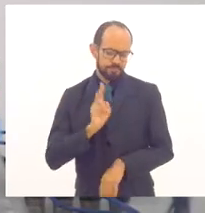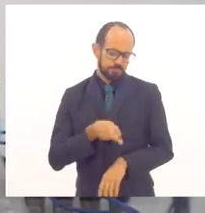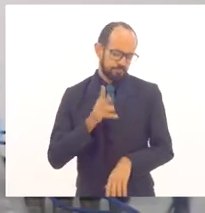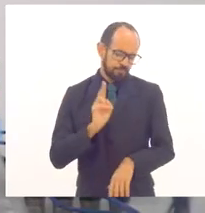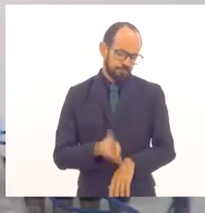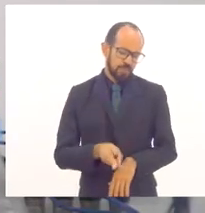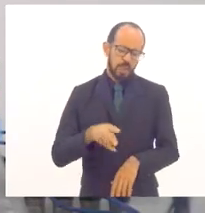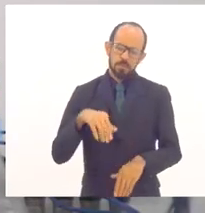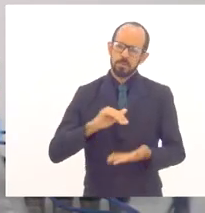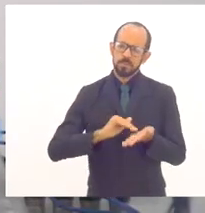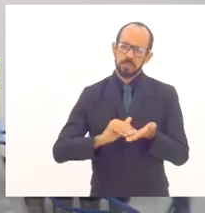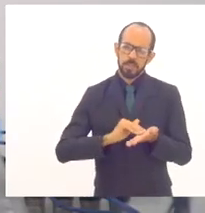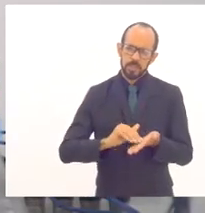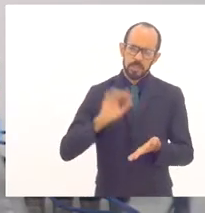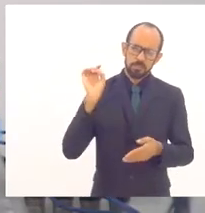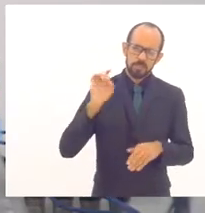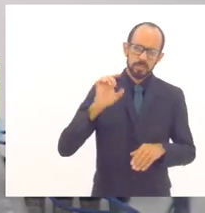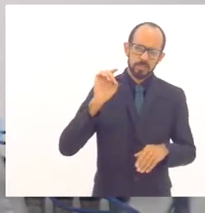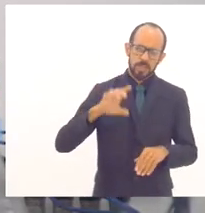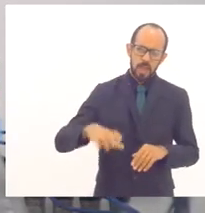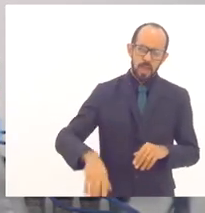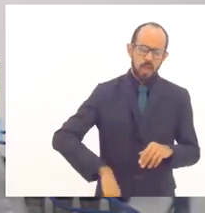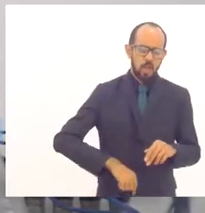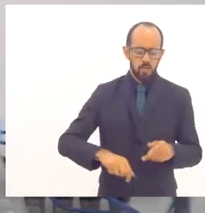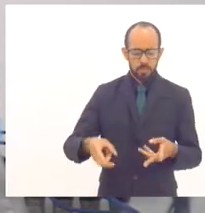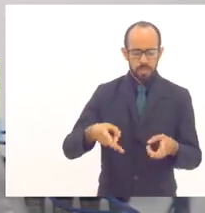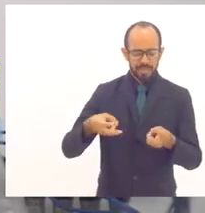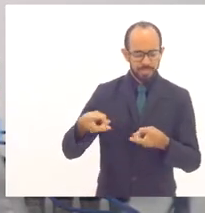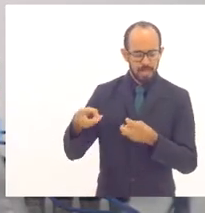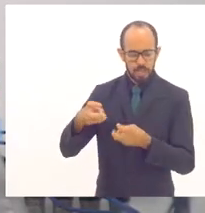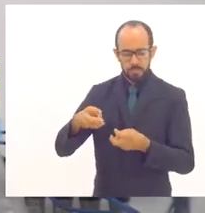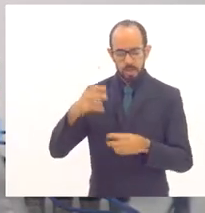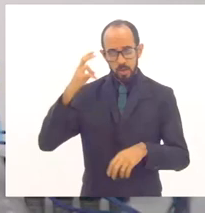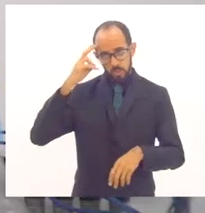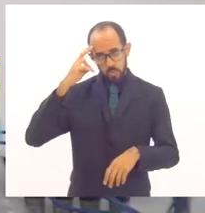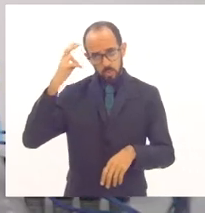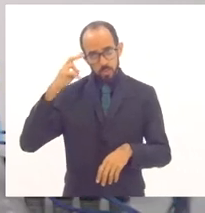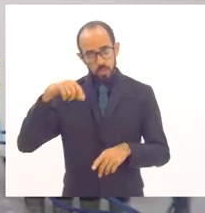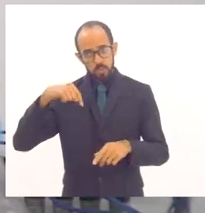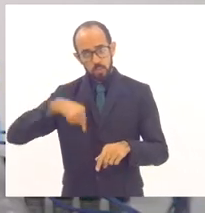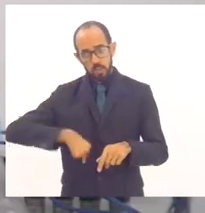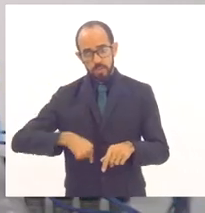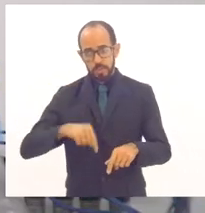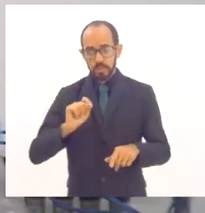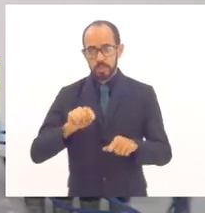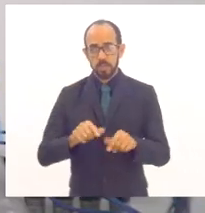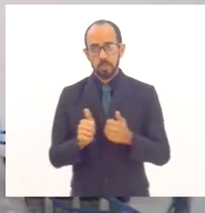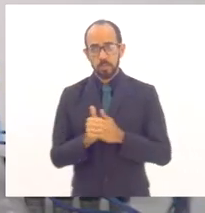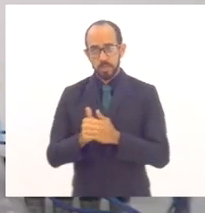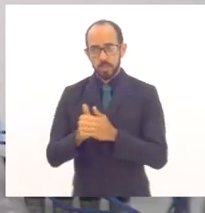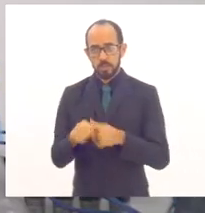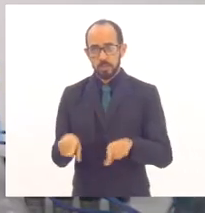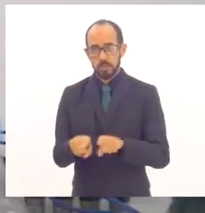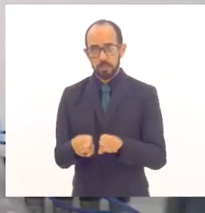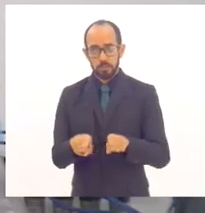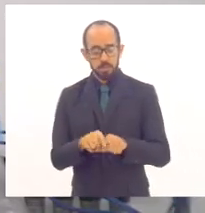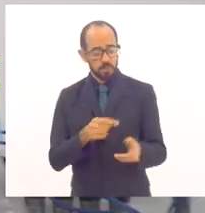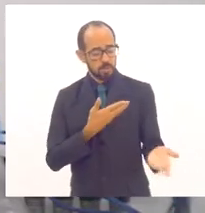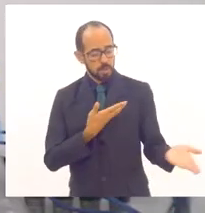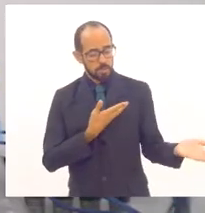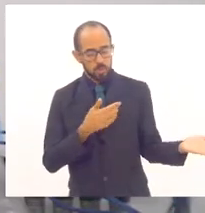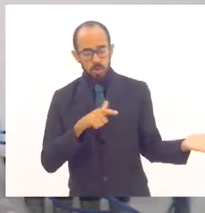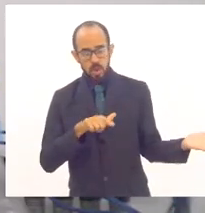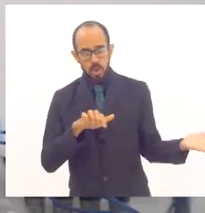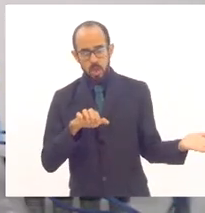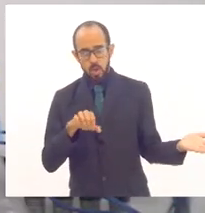secretária muito especial, muito sensível, né, à cultura. Estou aqui acompanhada dos meus colegas Leon, que vocês